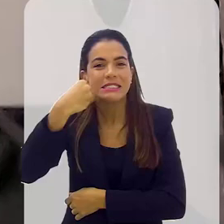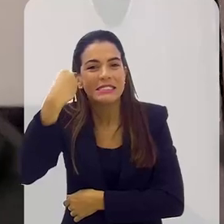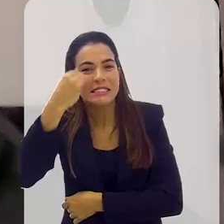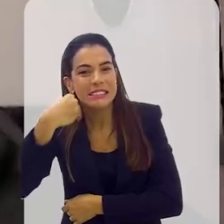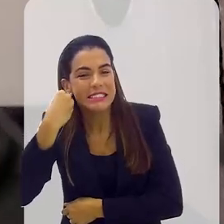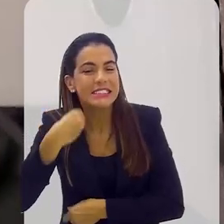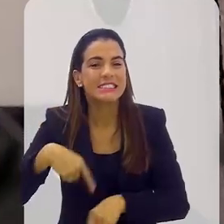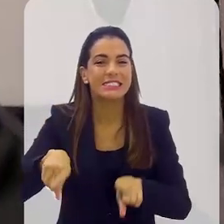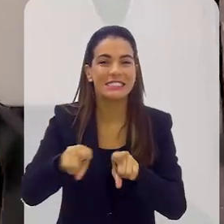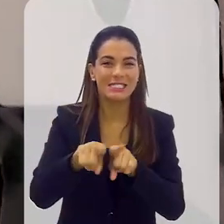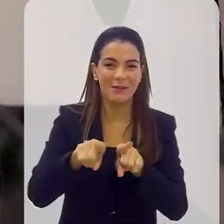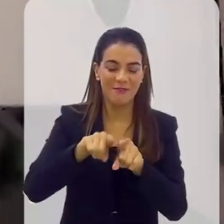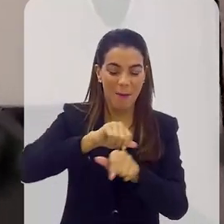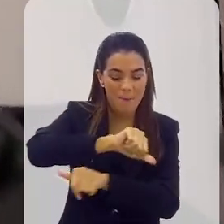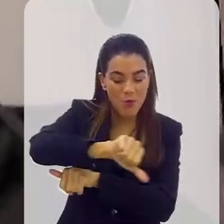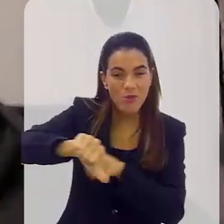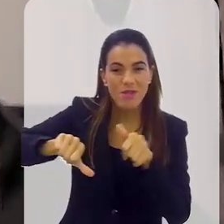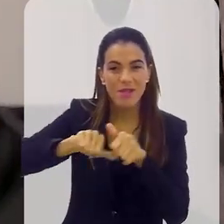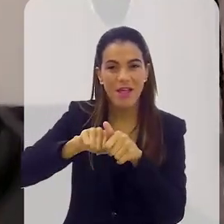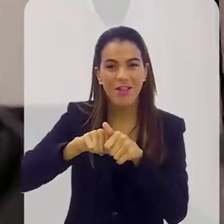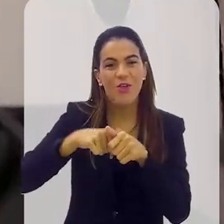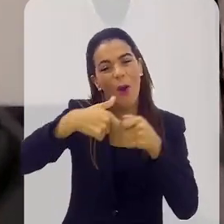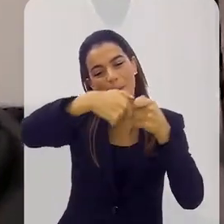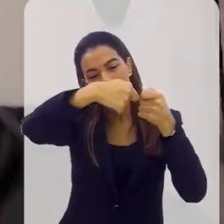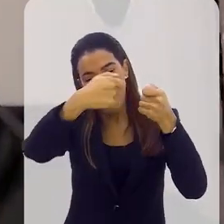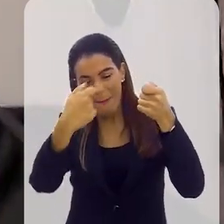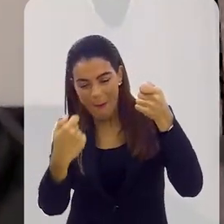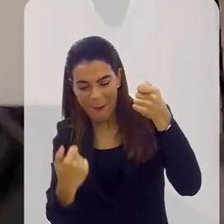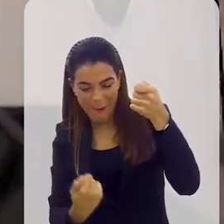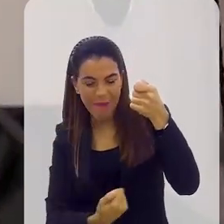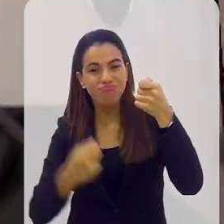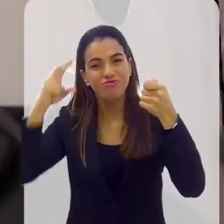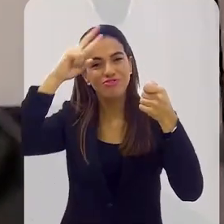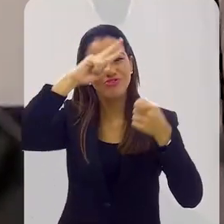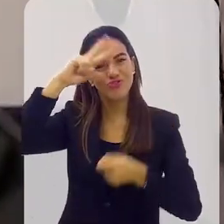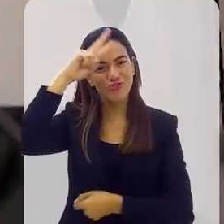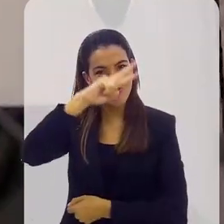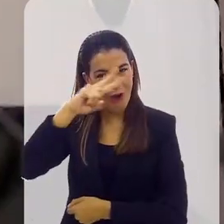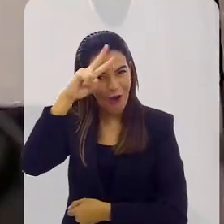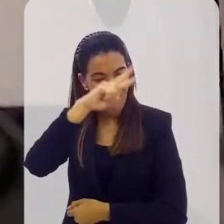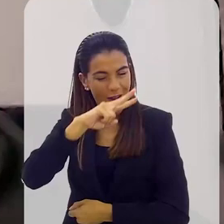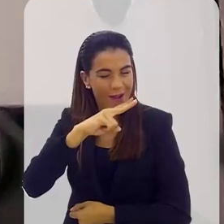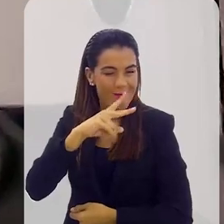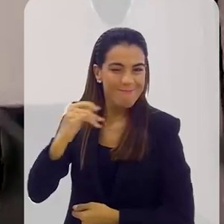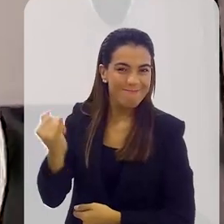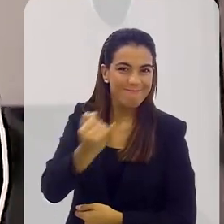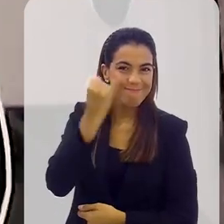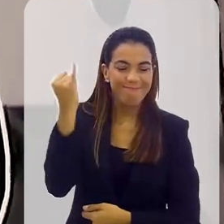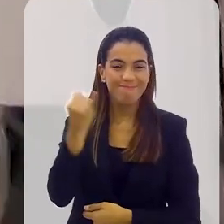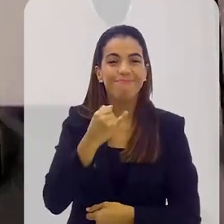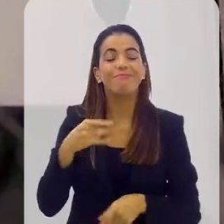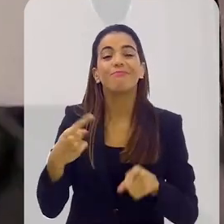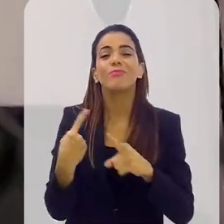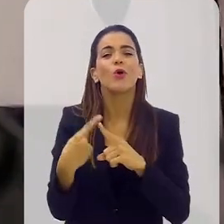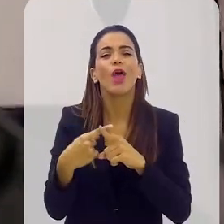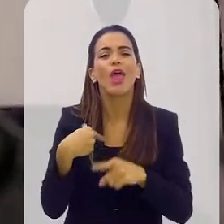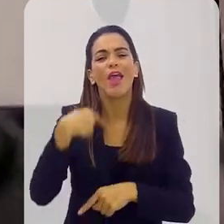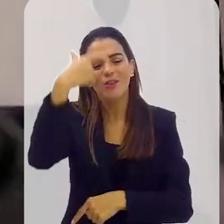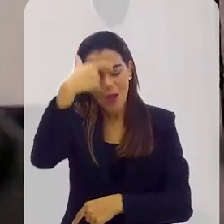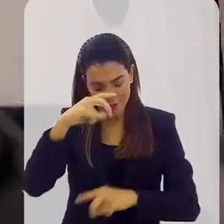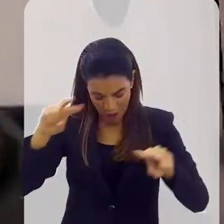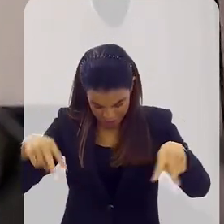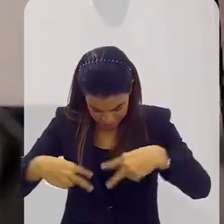transformando isso num rosário de histórias, né? Então, essa época foi muito bacana também. Você está